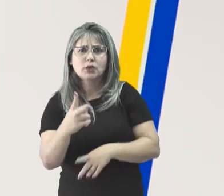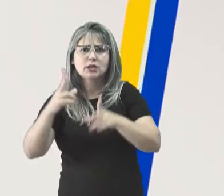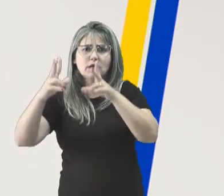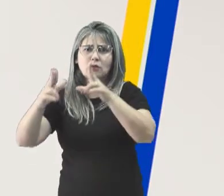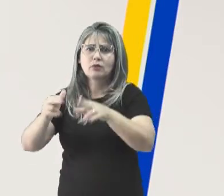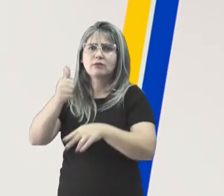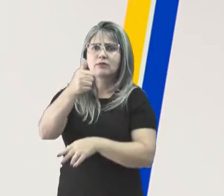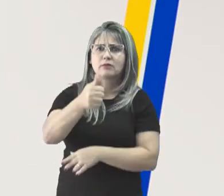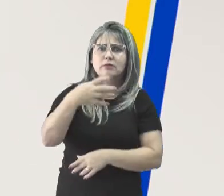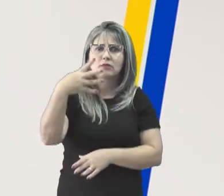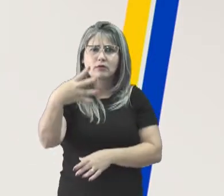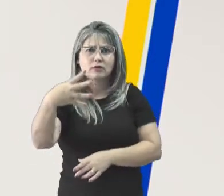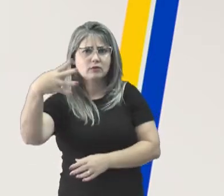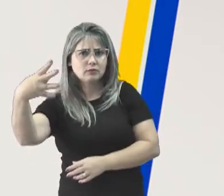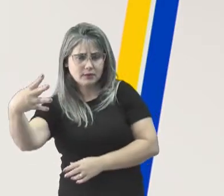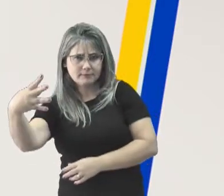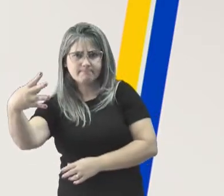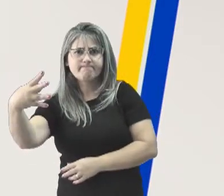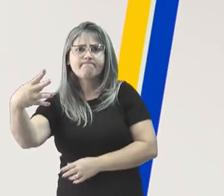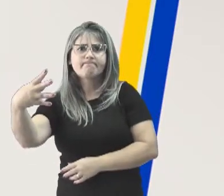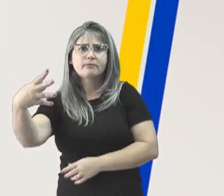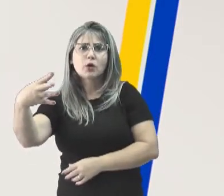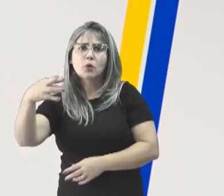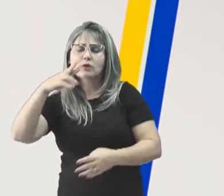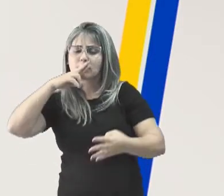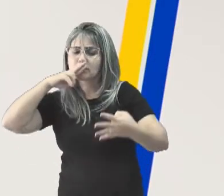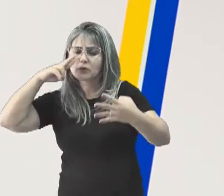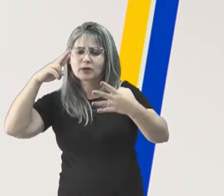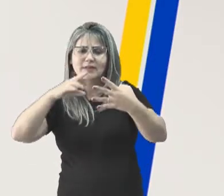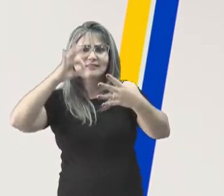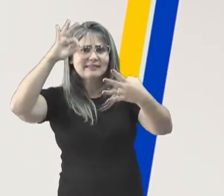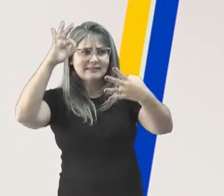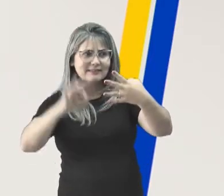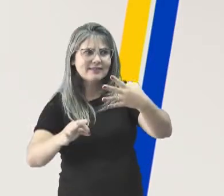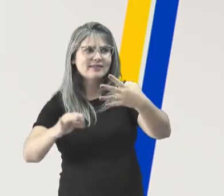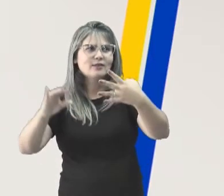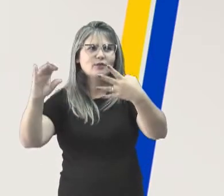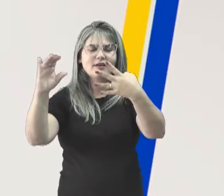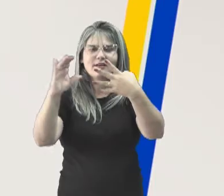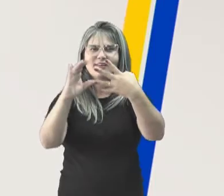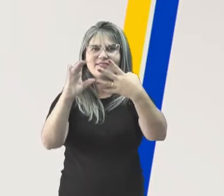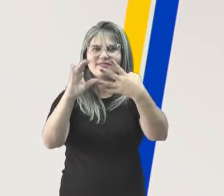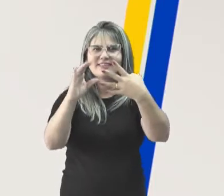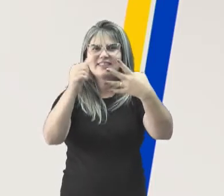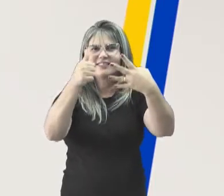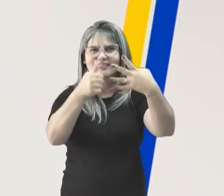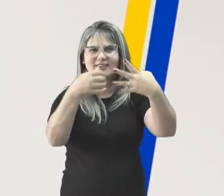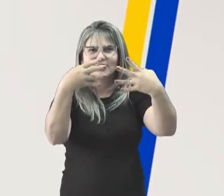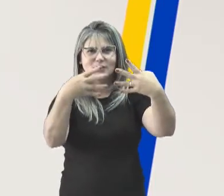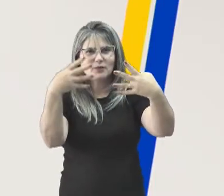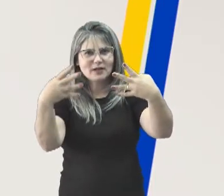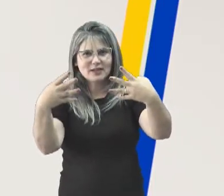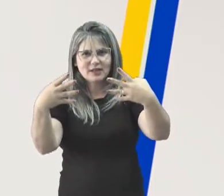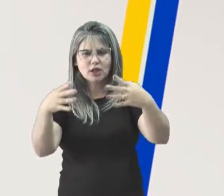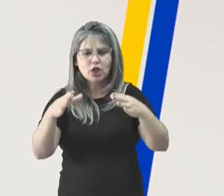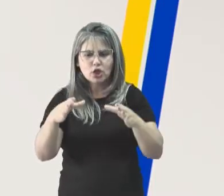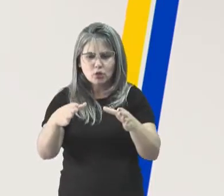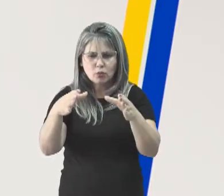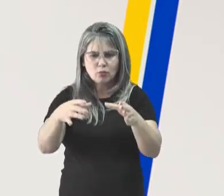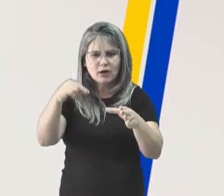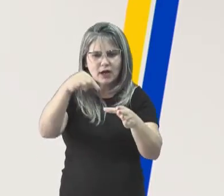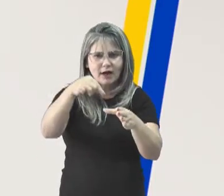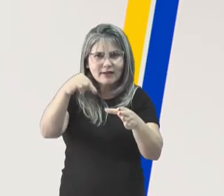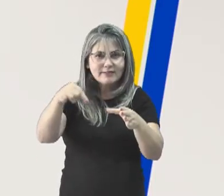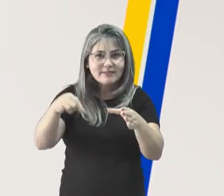144. Ou seja, letra C. Eu posso, com o conteúdo de uma caixa, eu posso vacinar,